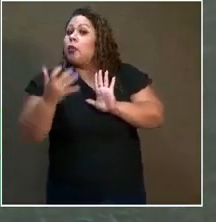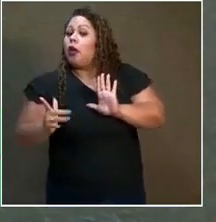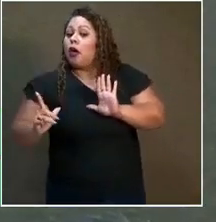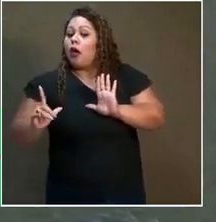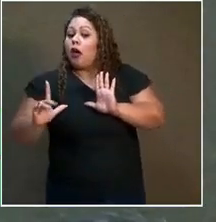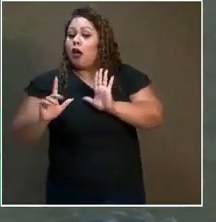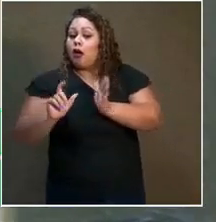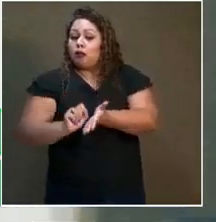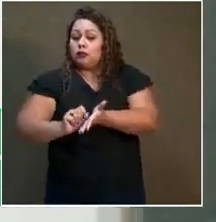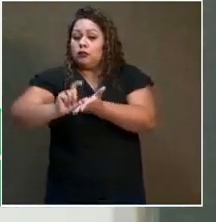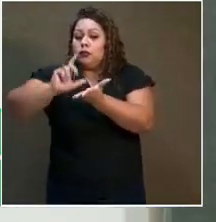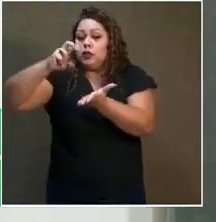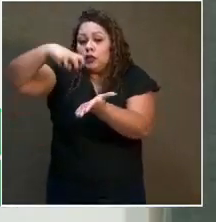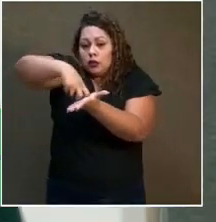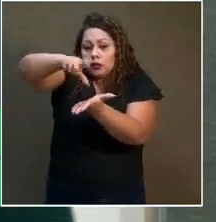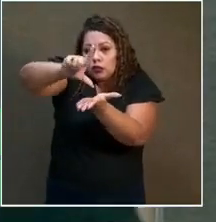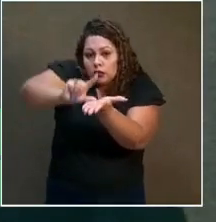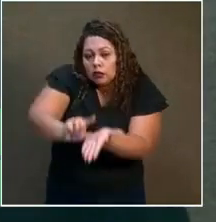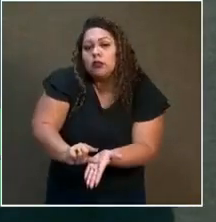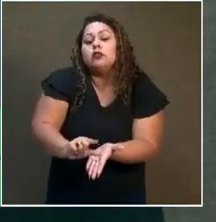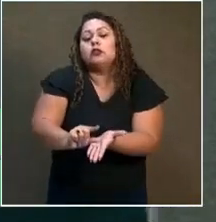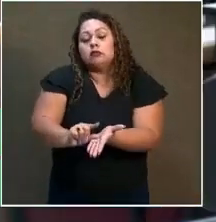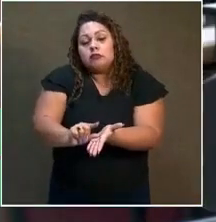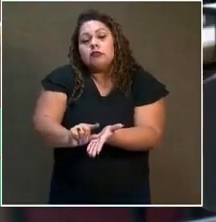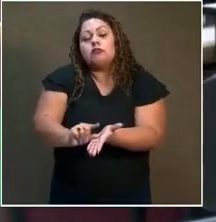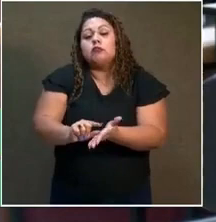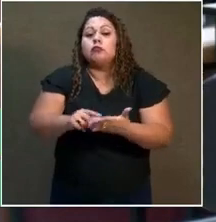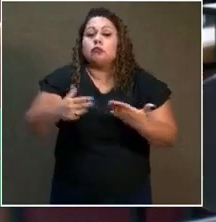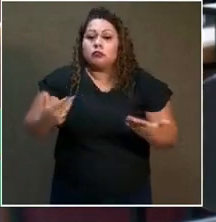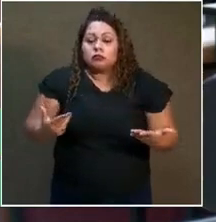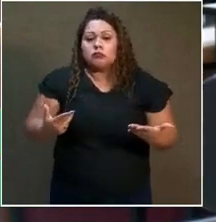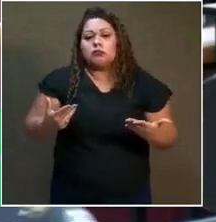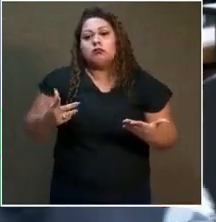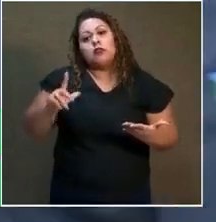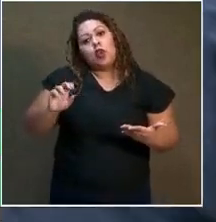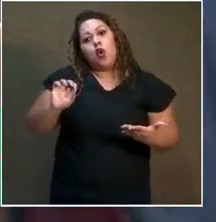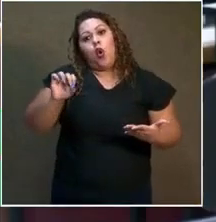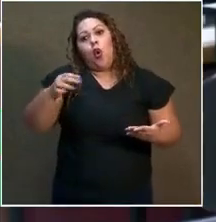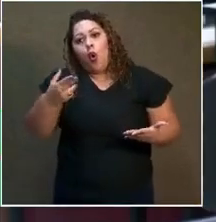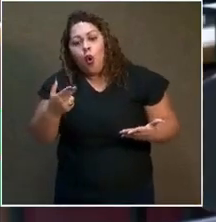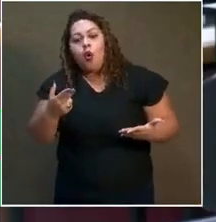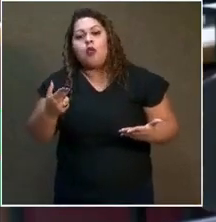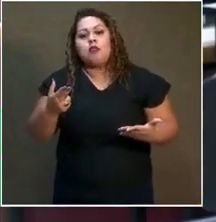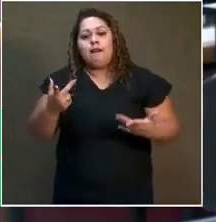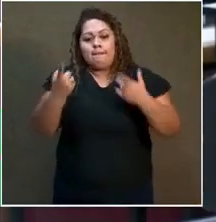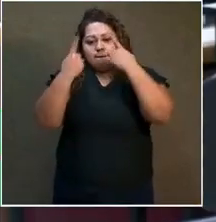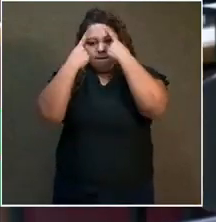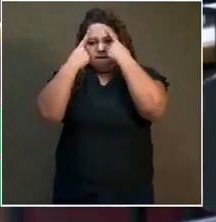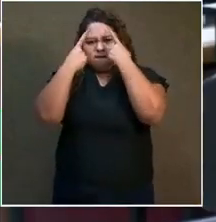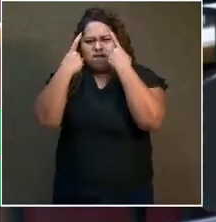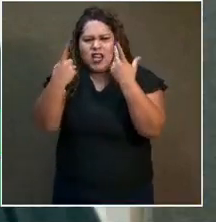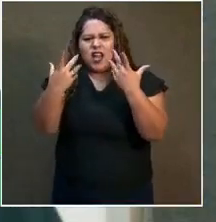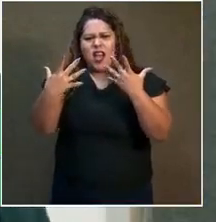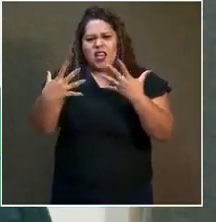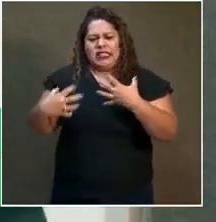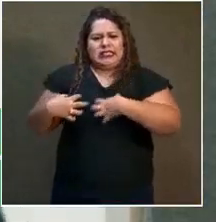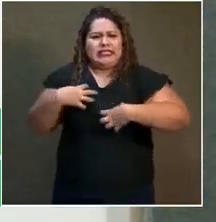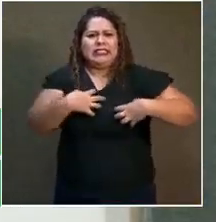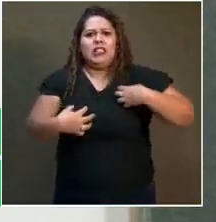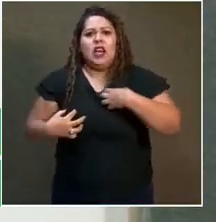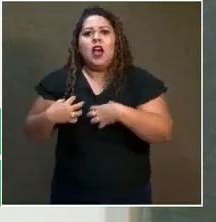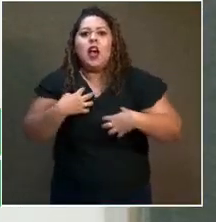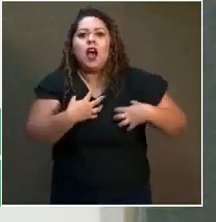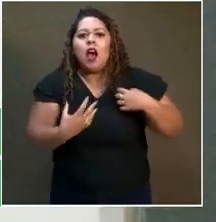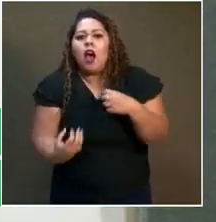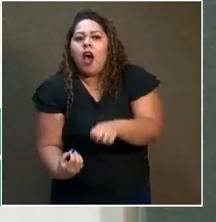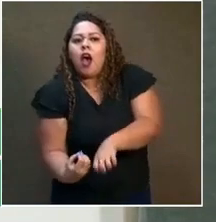o crime impelido de motivo relevante, valor social ou moral, ou sob domínio de violenta emoção. O que é